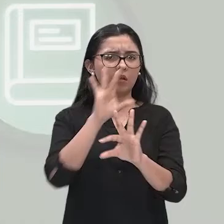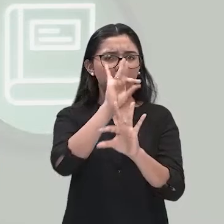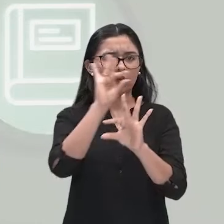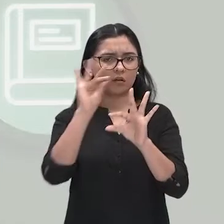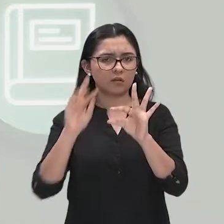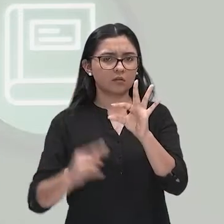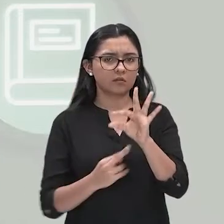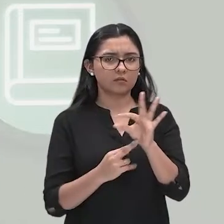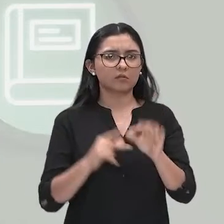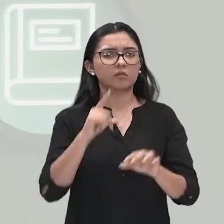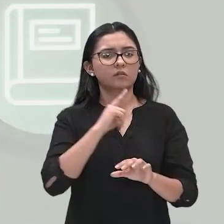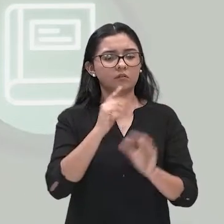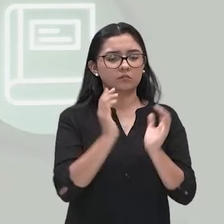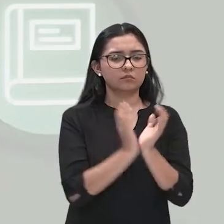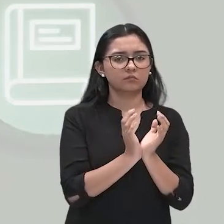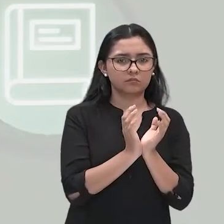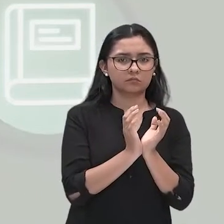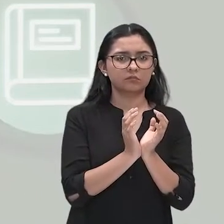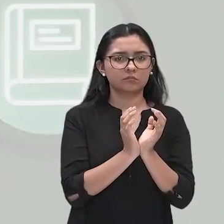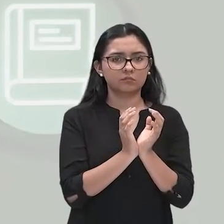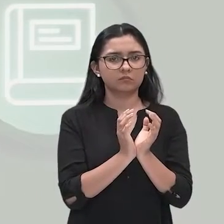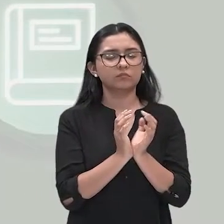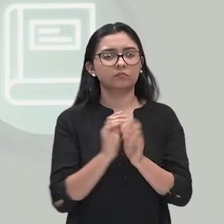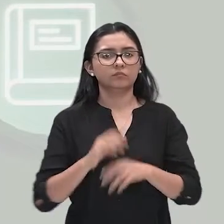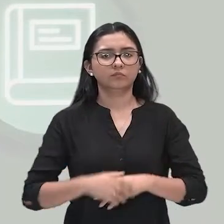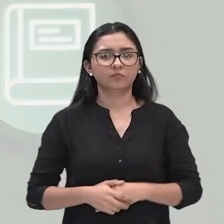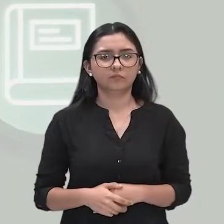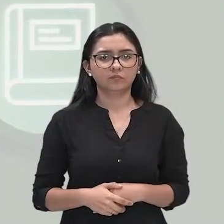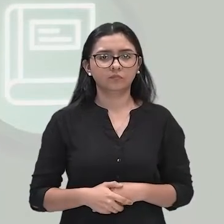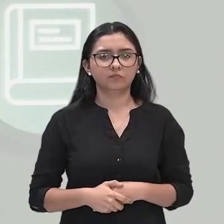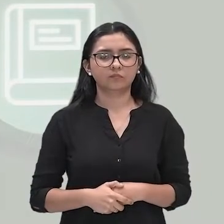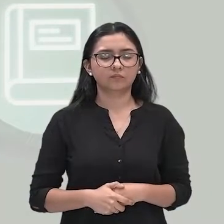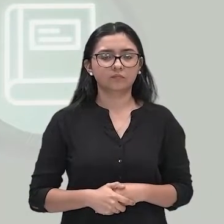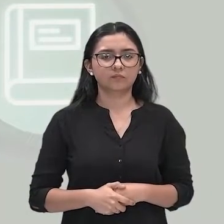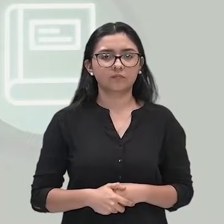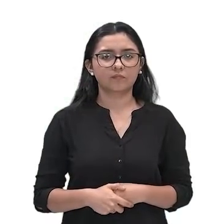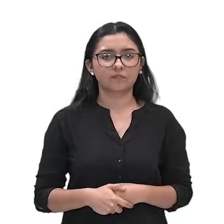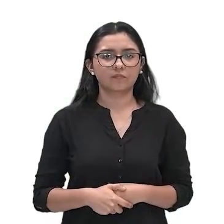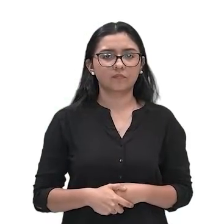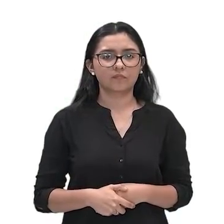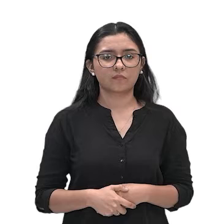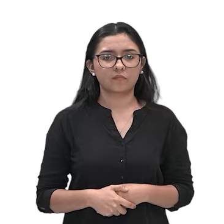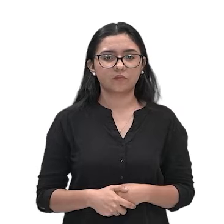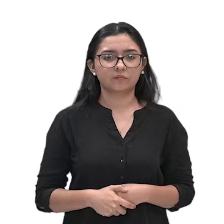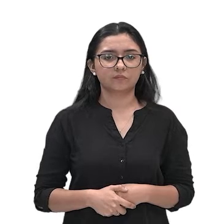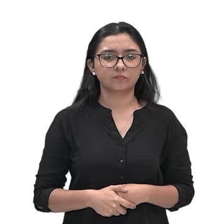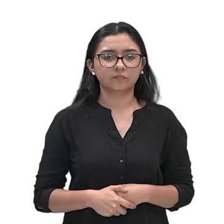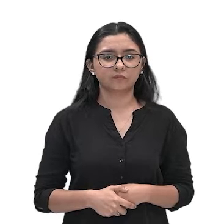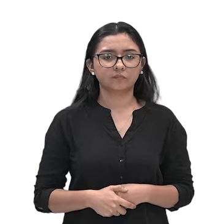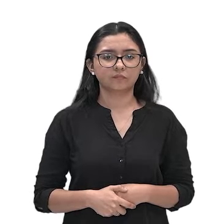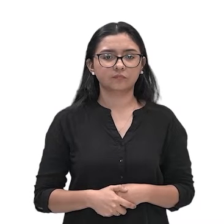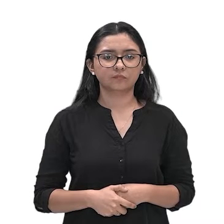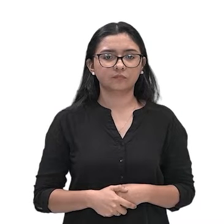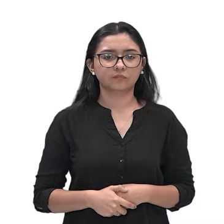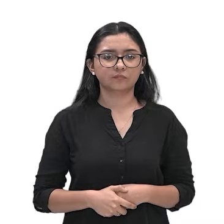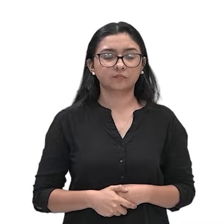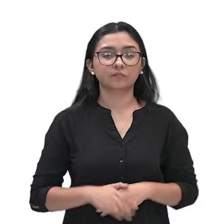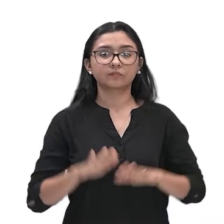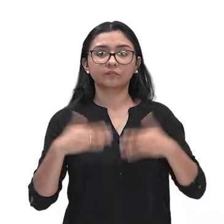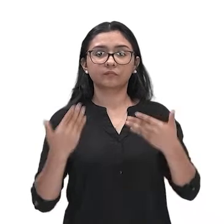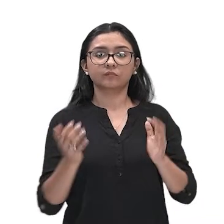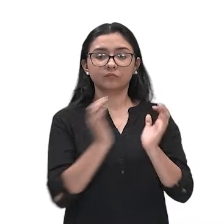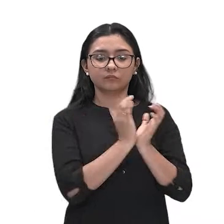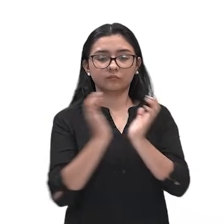o grupo amino e o grupo ácido juntos, tá? Então dá uma olhadinha. Os aminoácidos podem ser